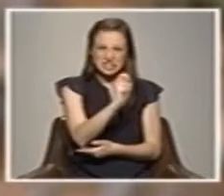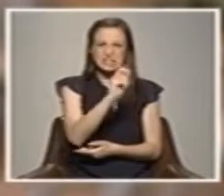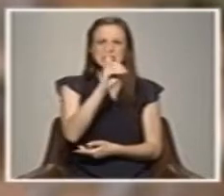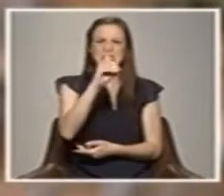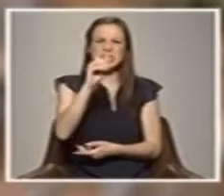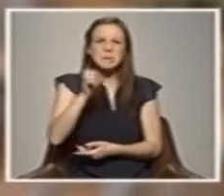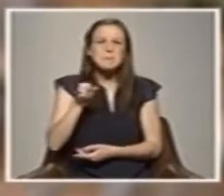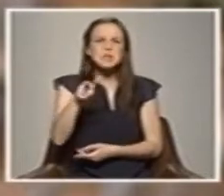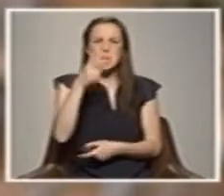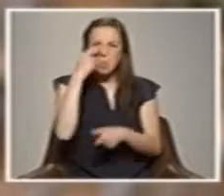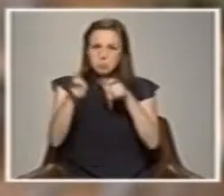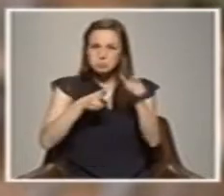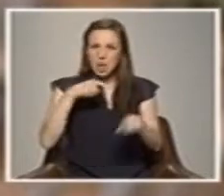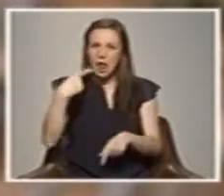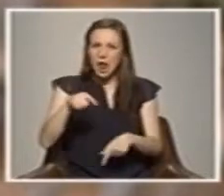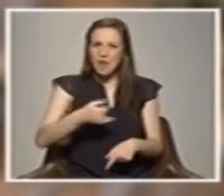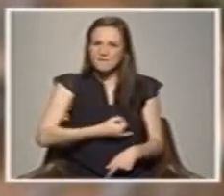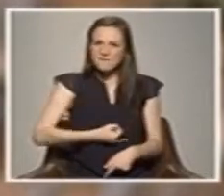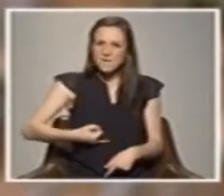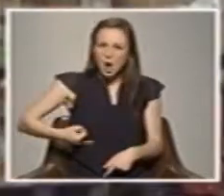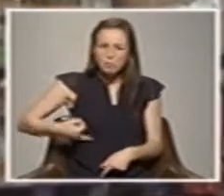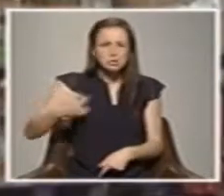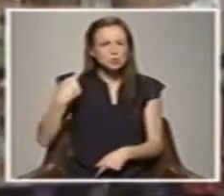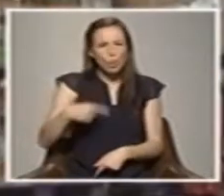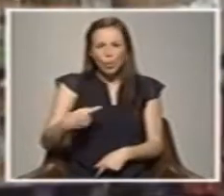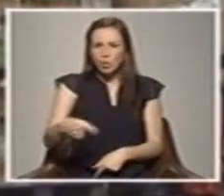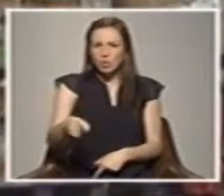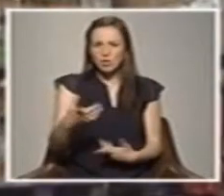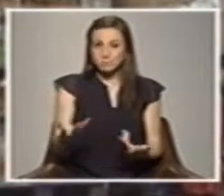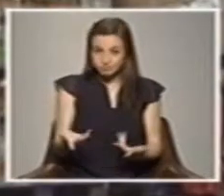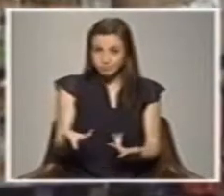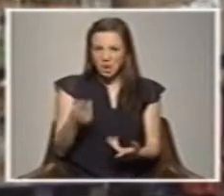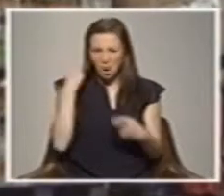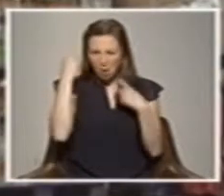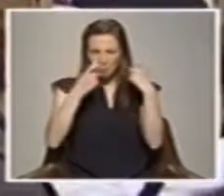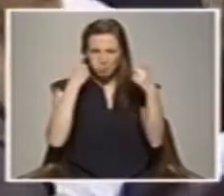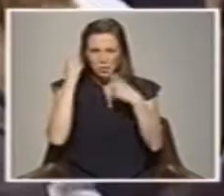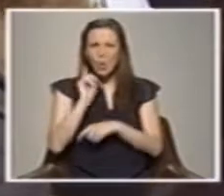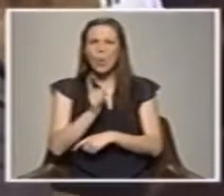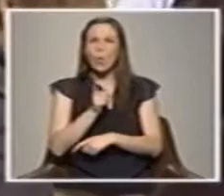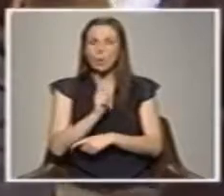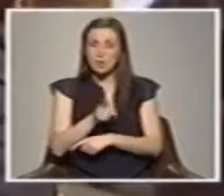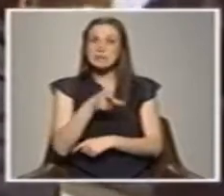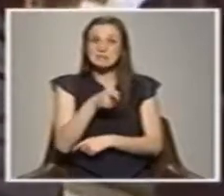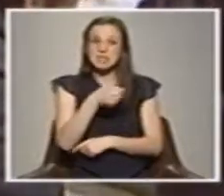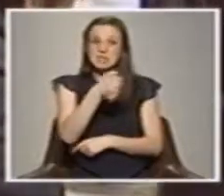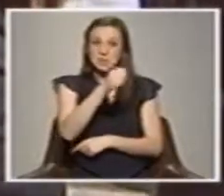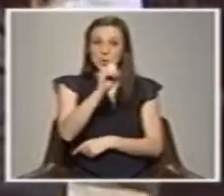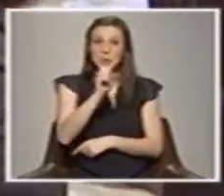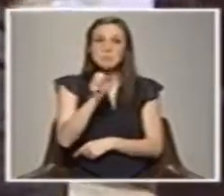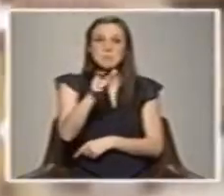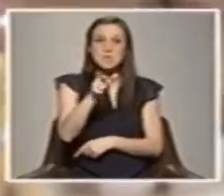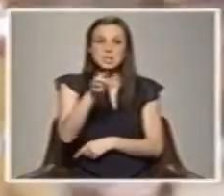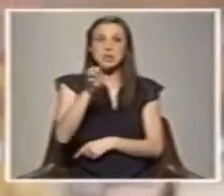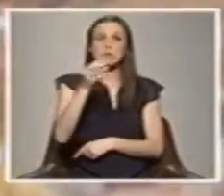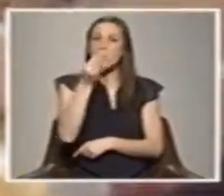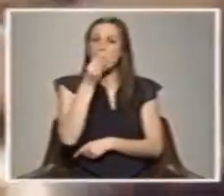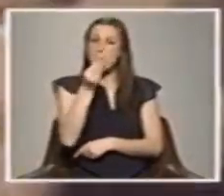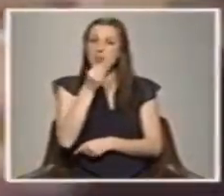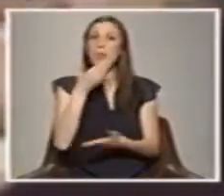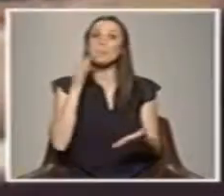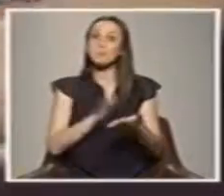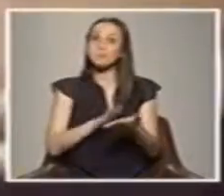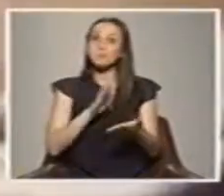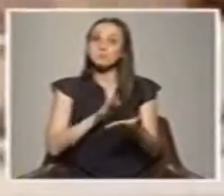pessoas passam fome todos os dias? O que pensarão elas se souberem que 50 mil refeições de restaurantes